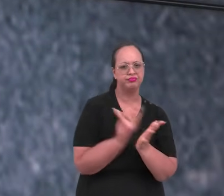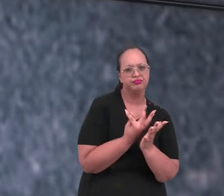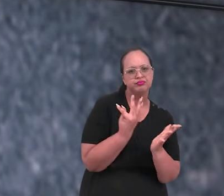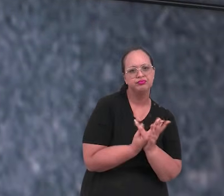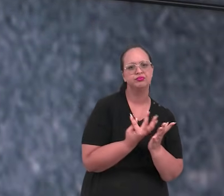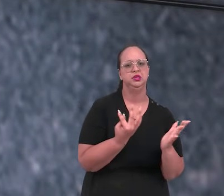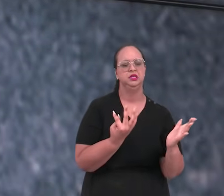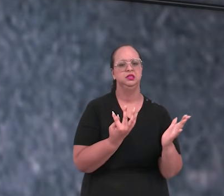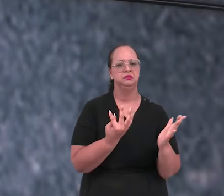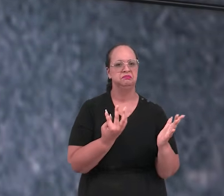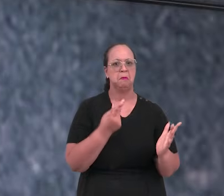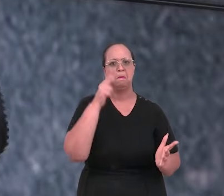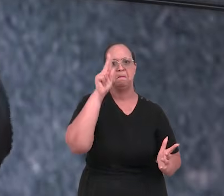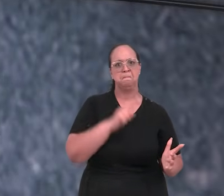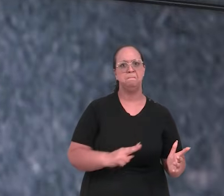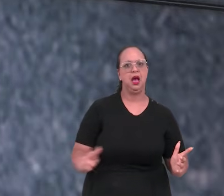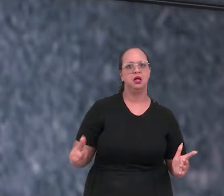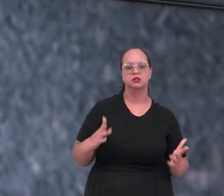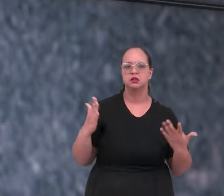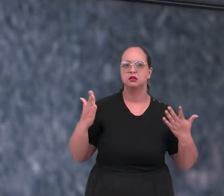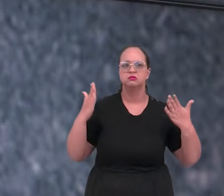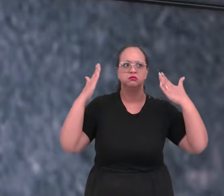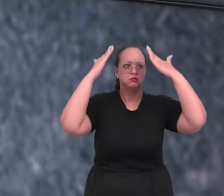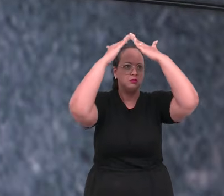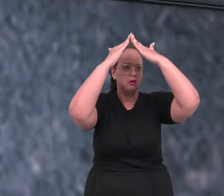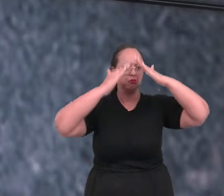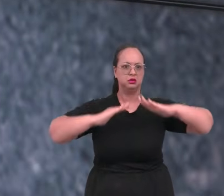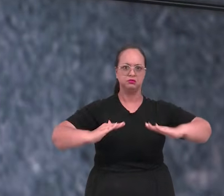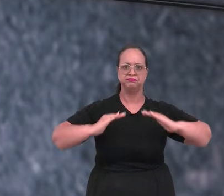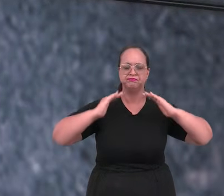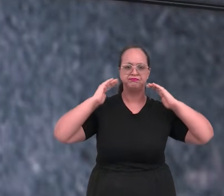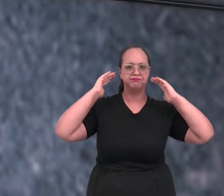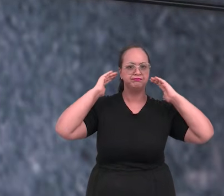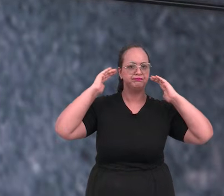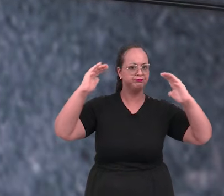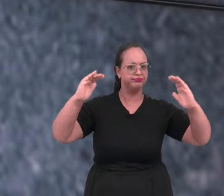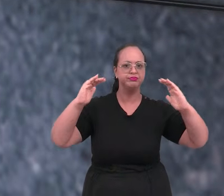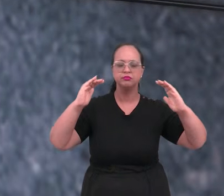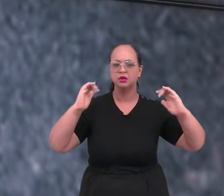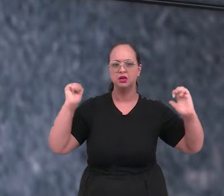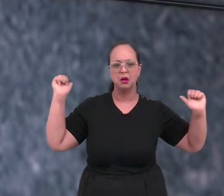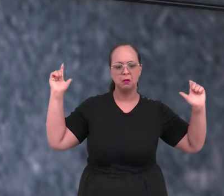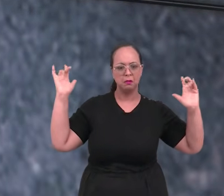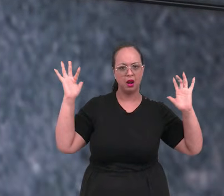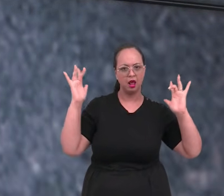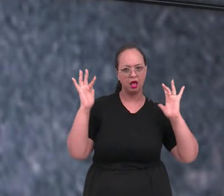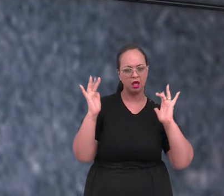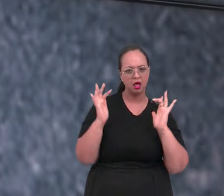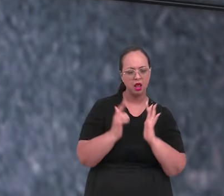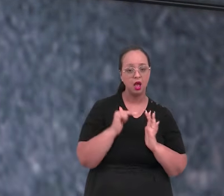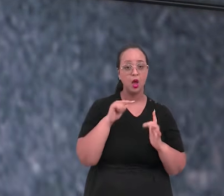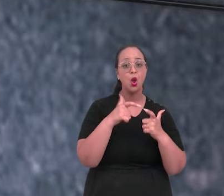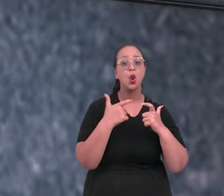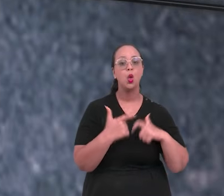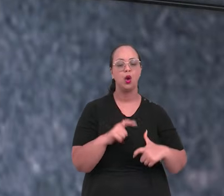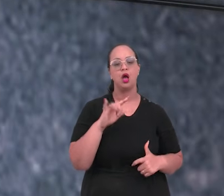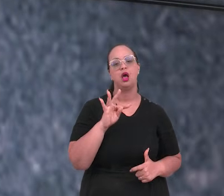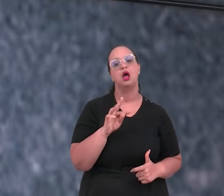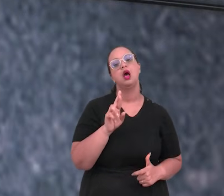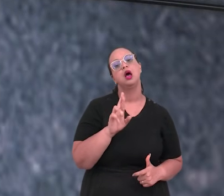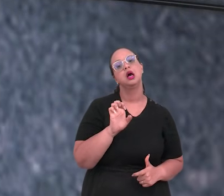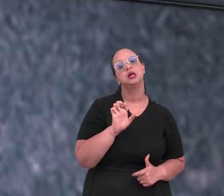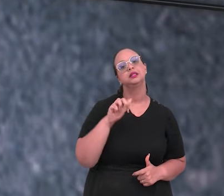doutores, cardeais, as maiores autoridades eclesiásticas fizeram um concílio na cidade de Trento.